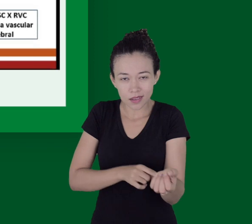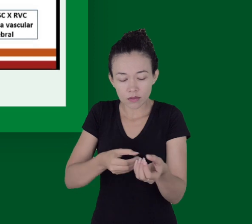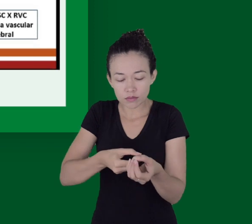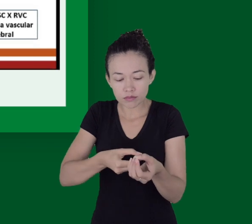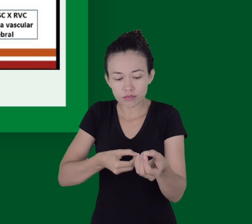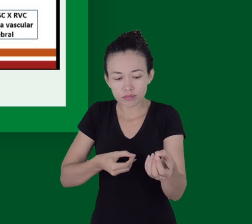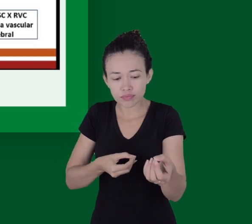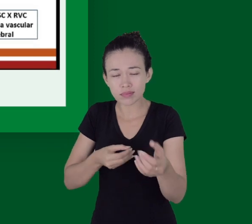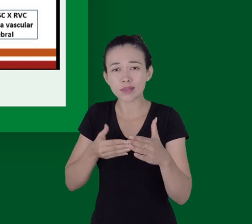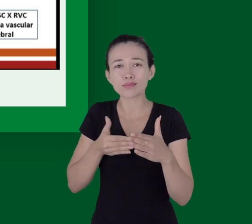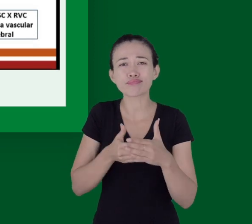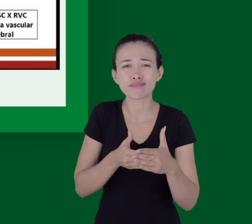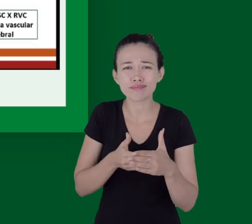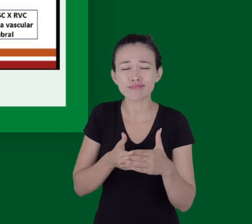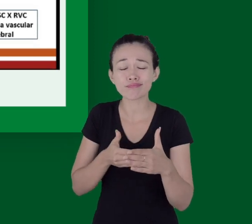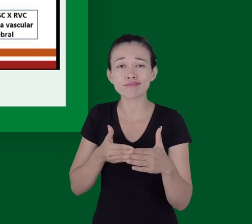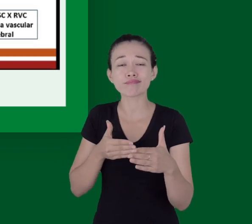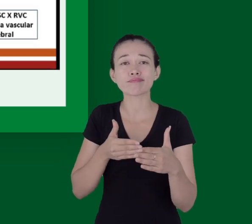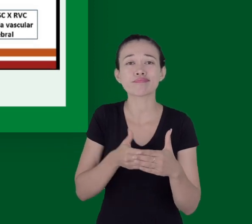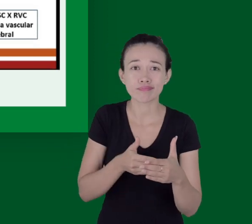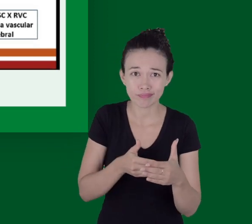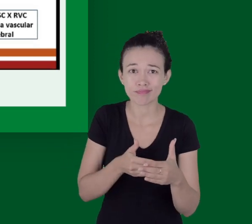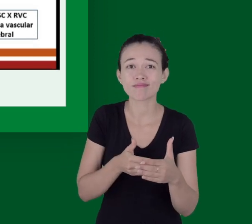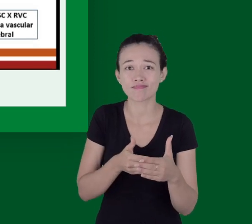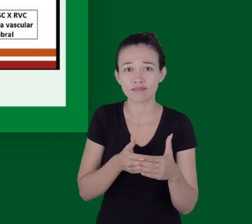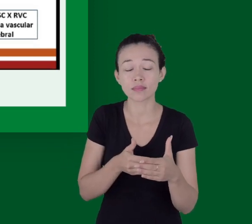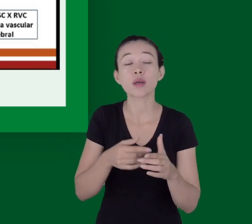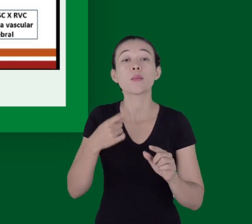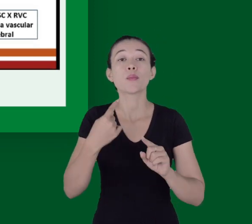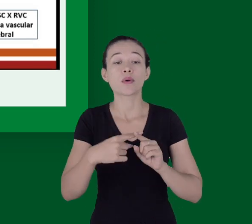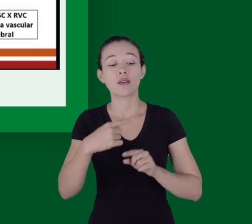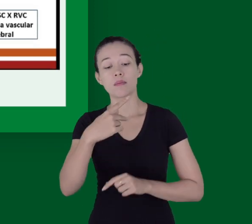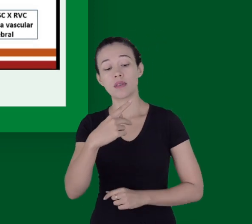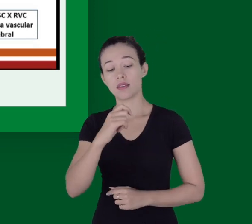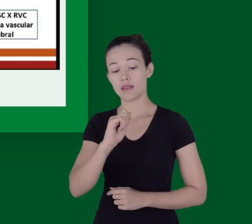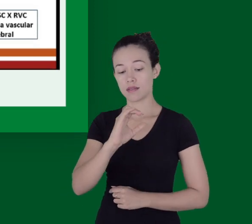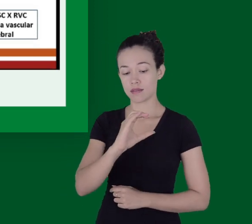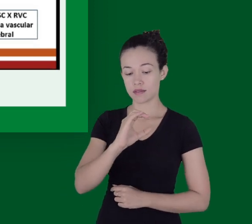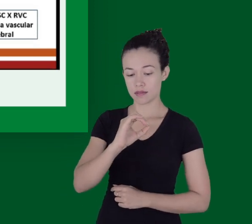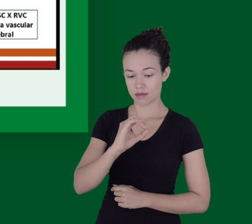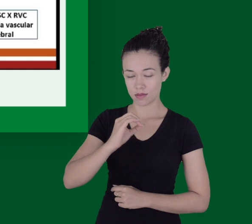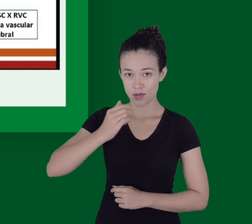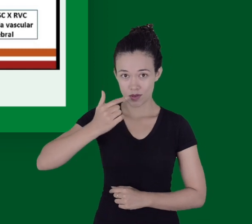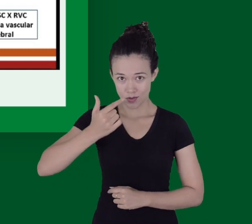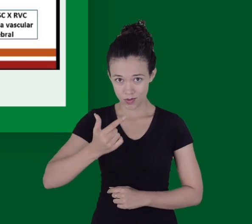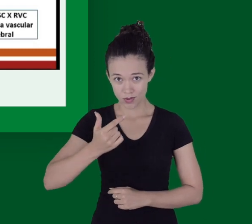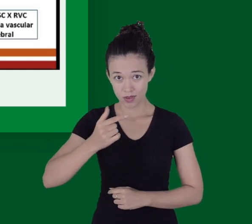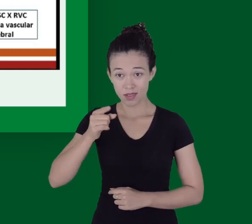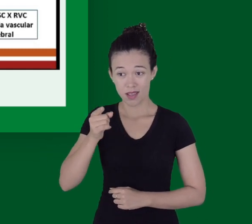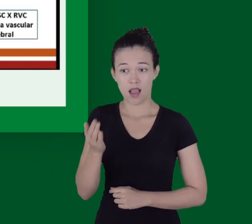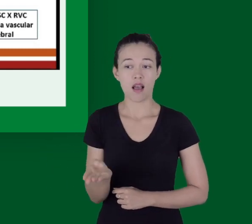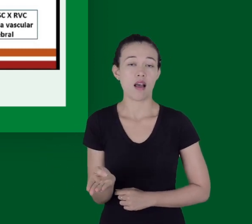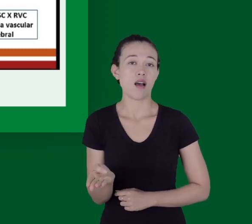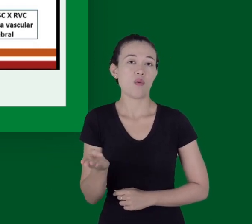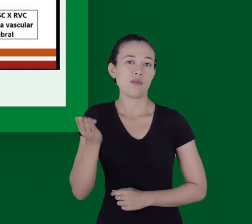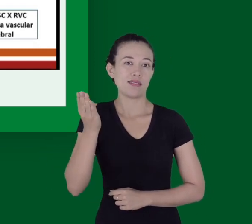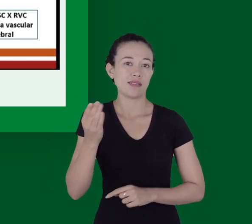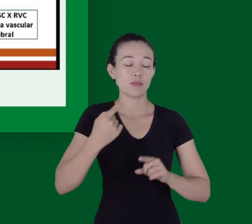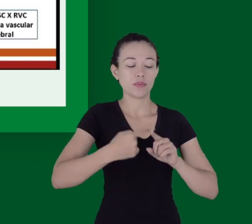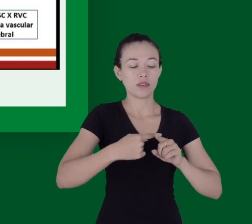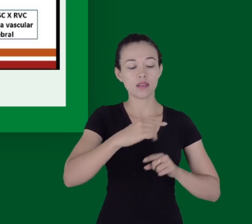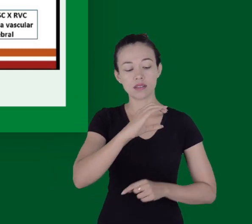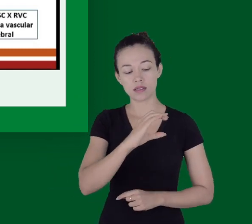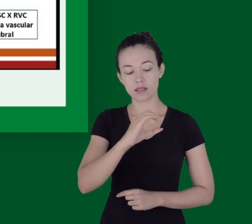sensíveis à presença do CO2. Então, a diminuição indireta por conta do aumento do O2, a diminuição